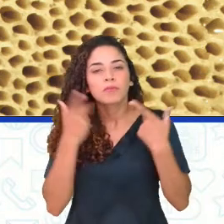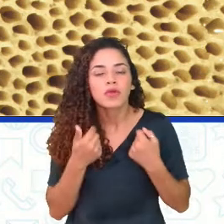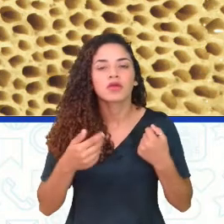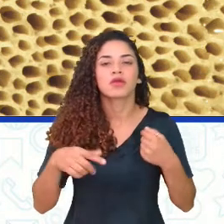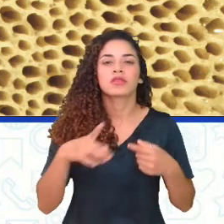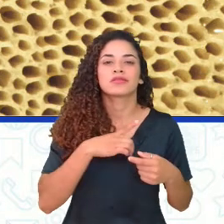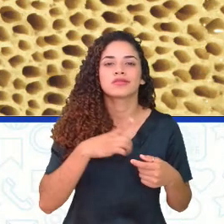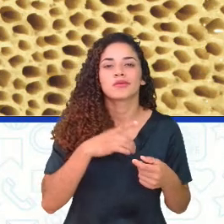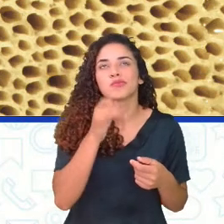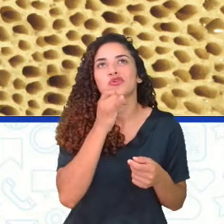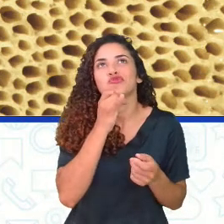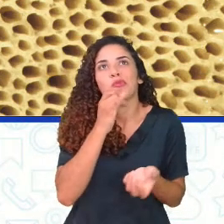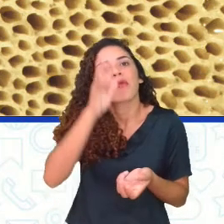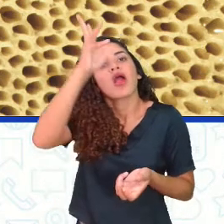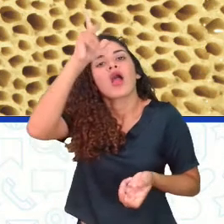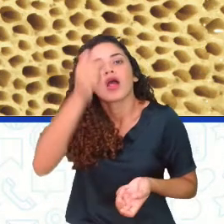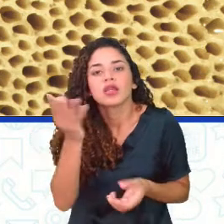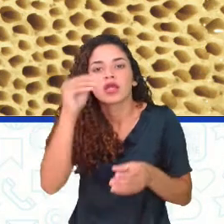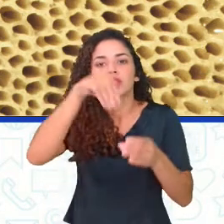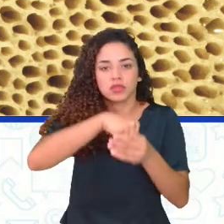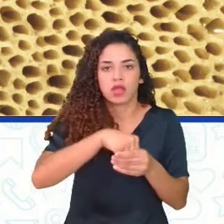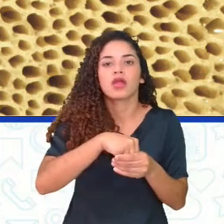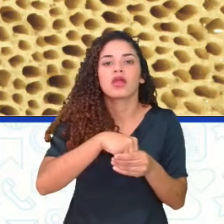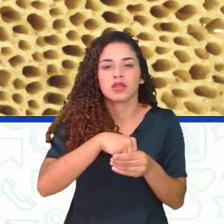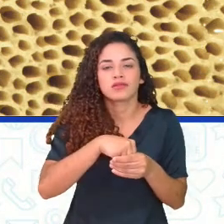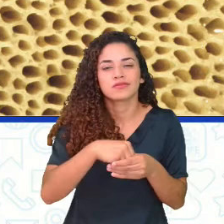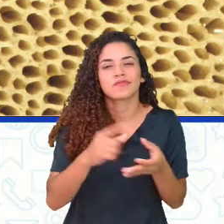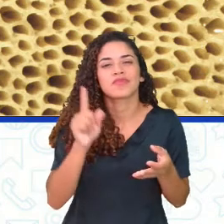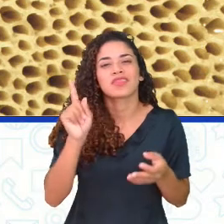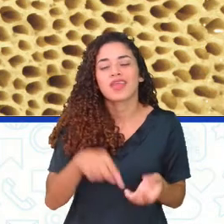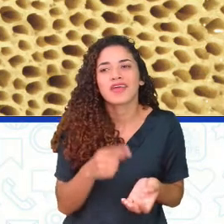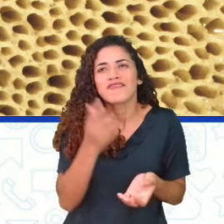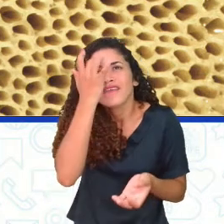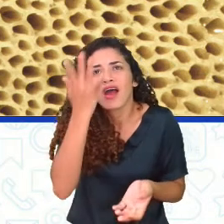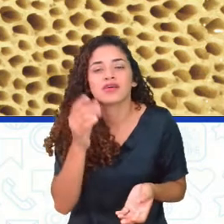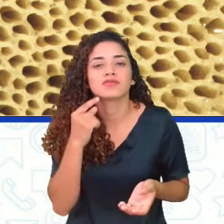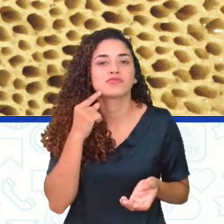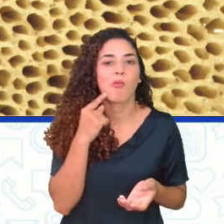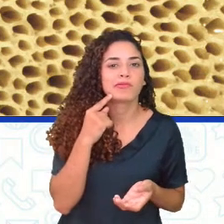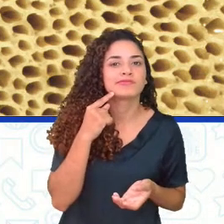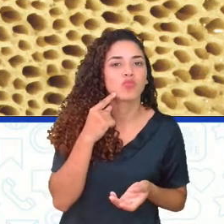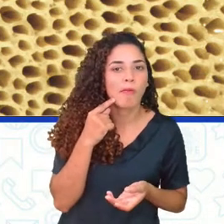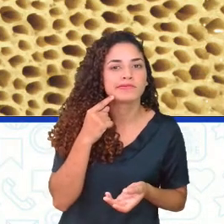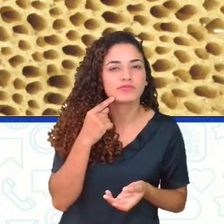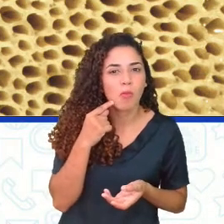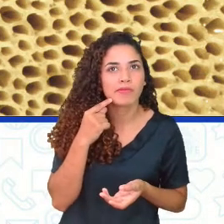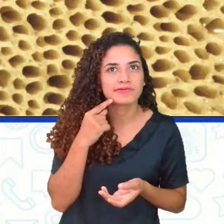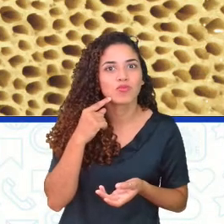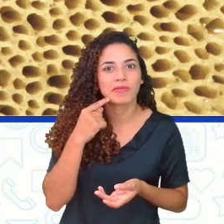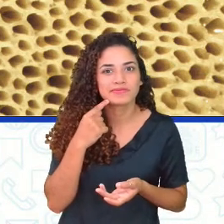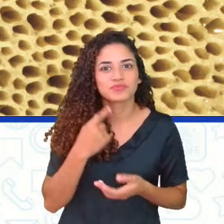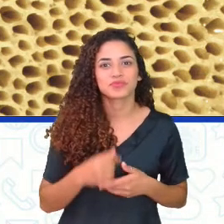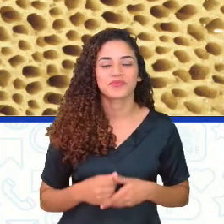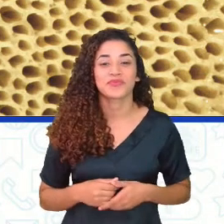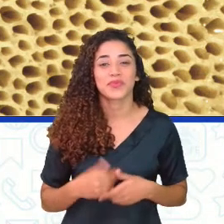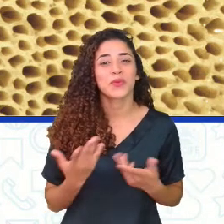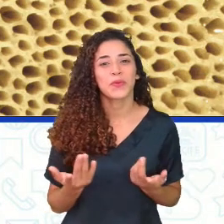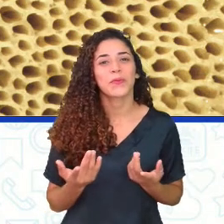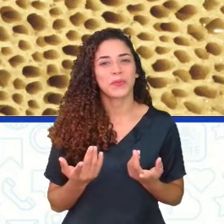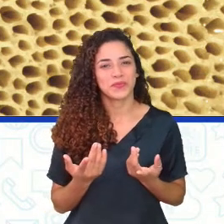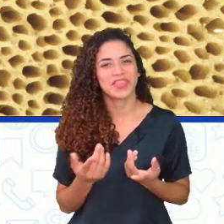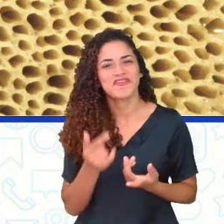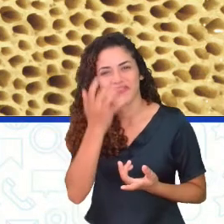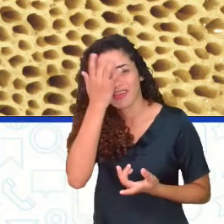galinha, que na extremidade a gente tem até facilidade de mastigar, né? Vamos dizer assim, a